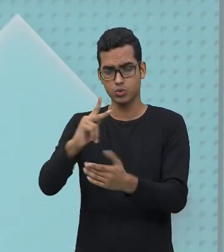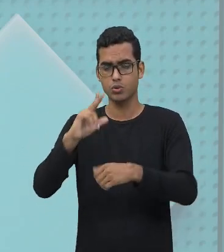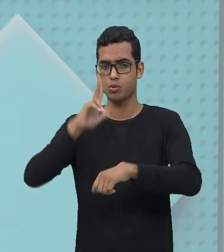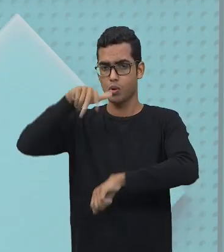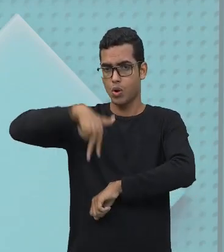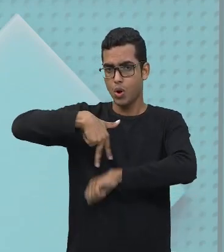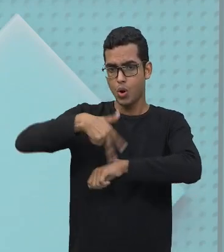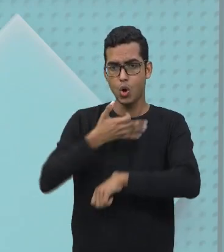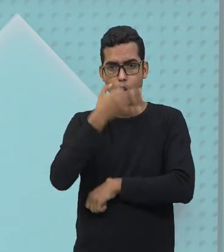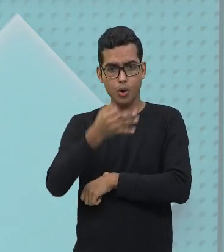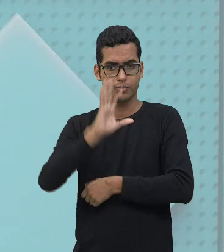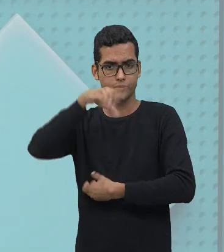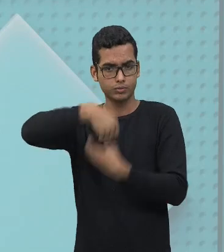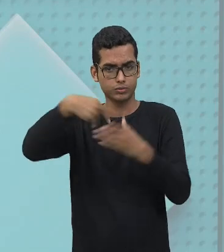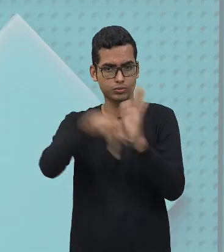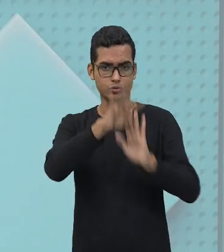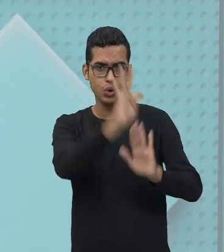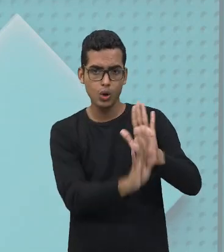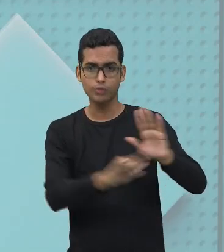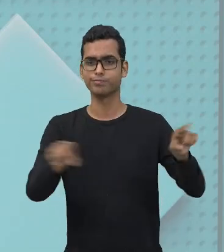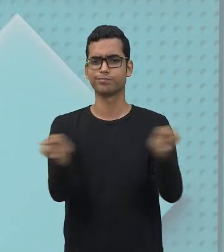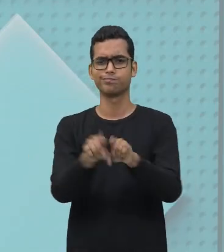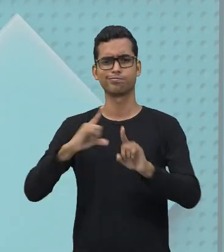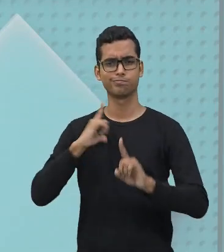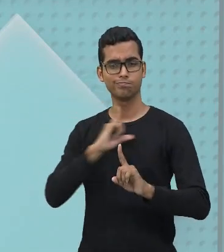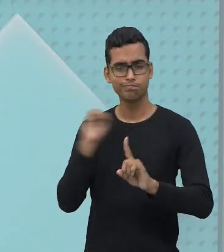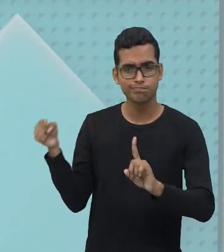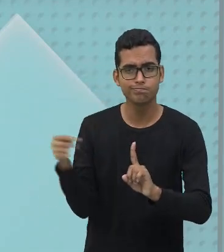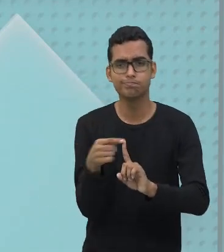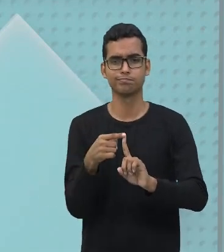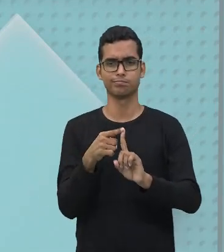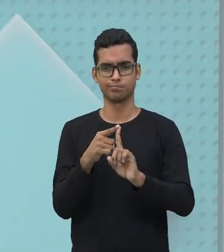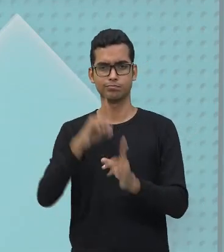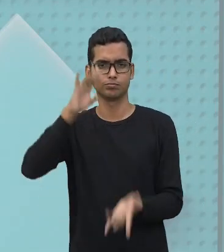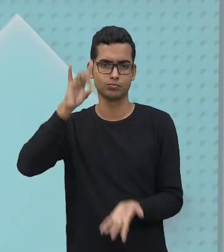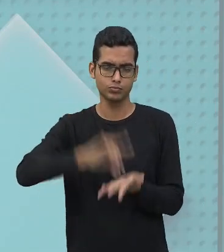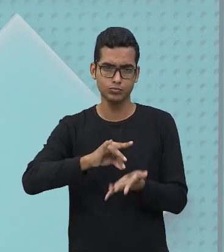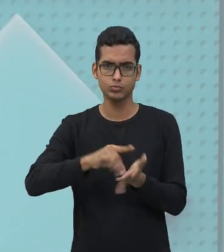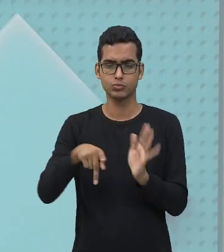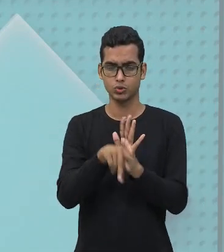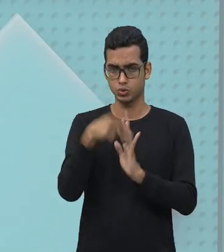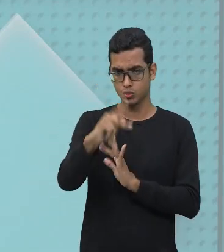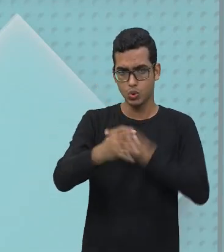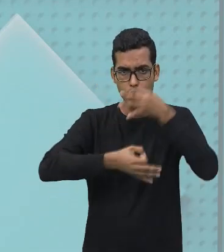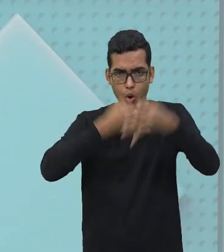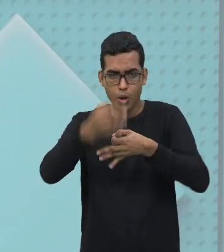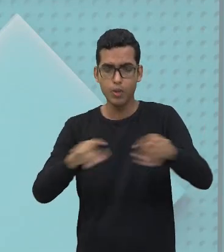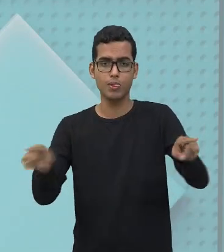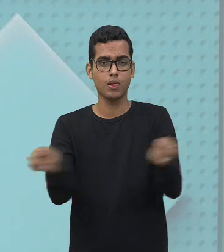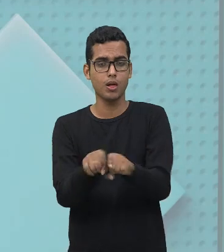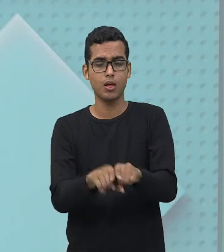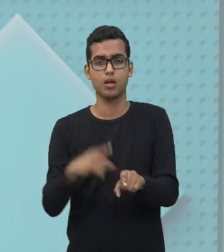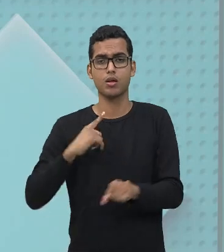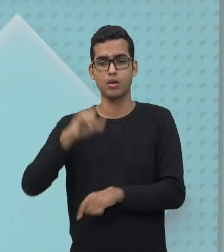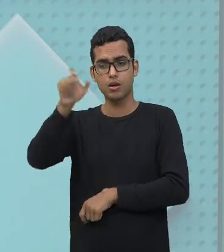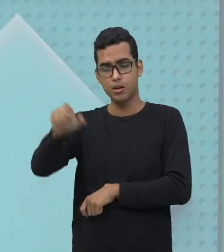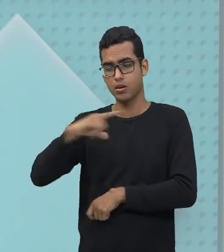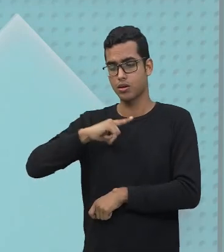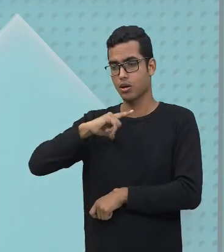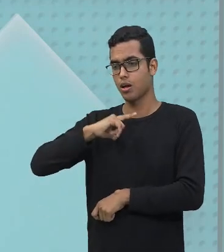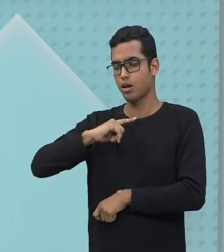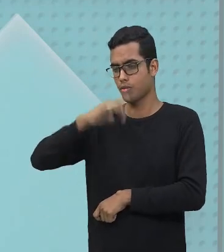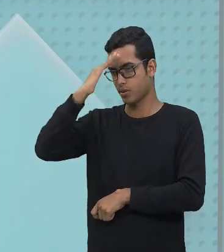você tem a missão de, com seus argumentos e a fundamentação dos seus argumentos, convencer a pessoa que vai ler